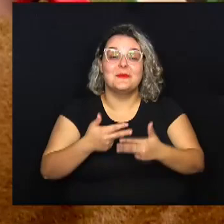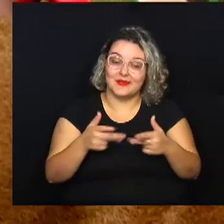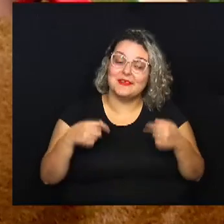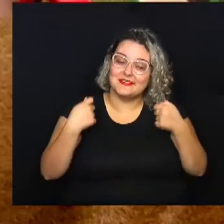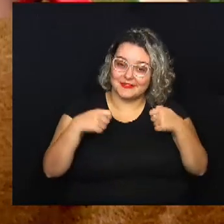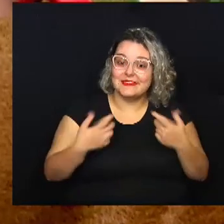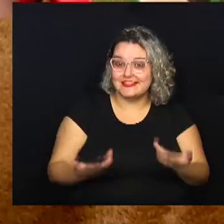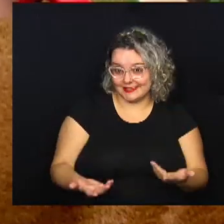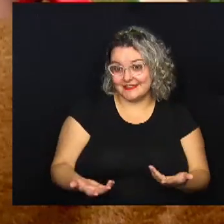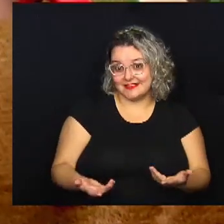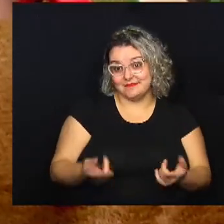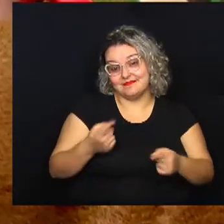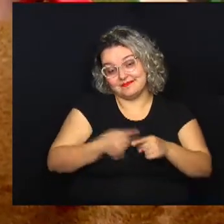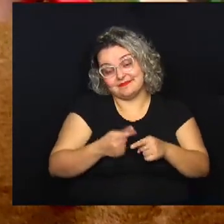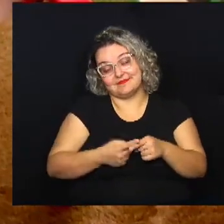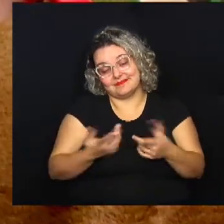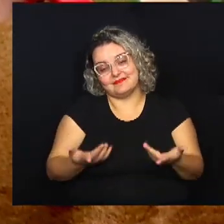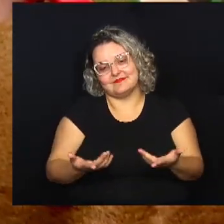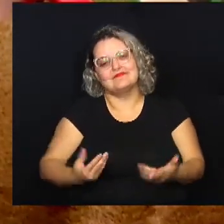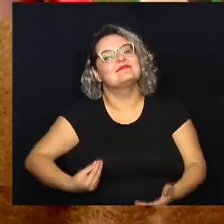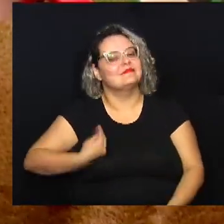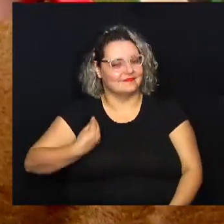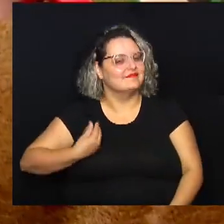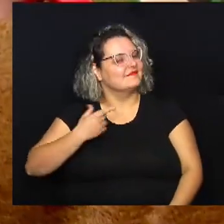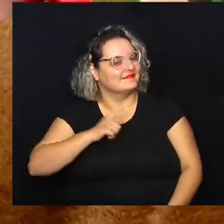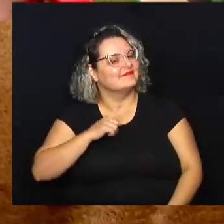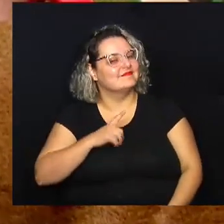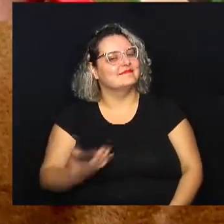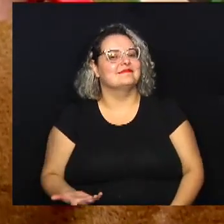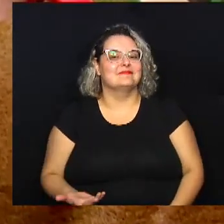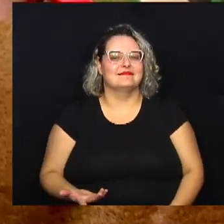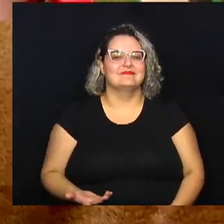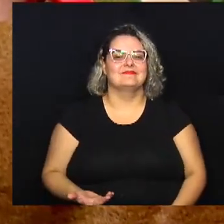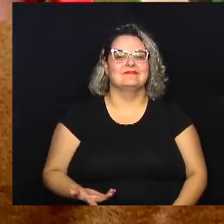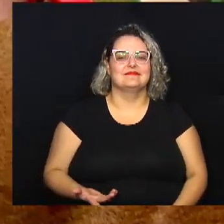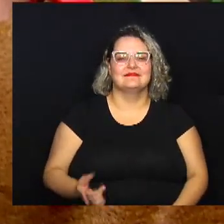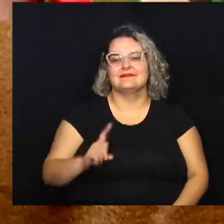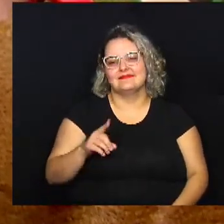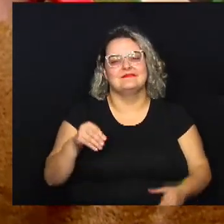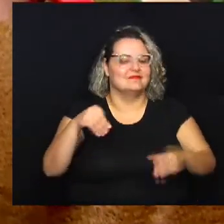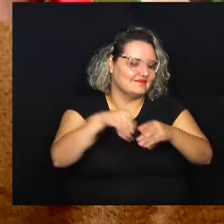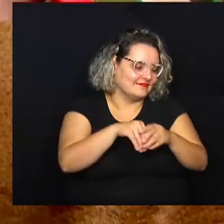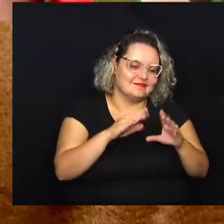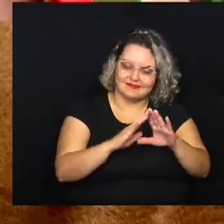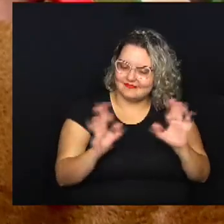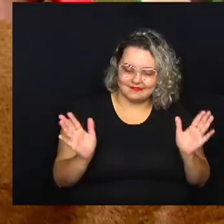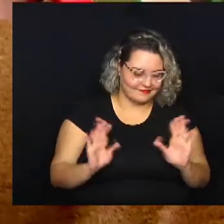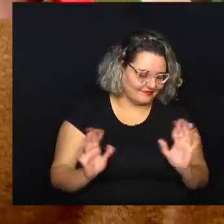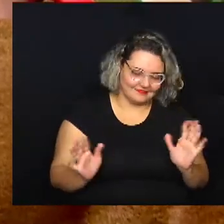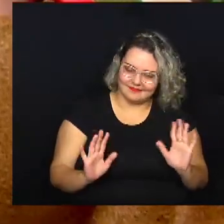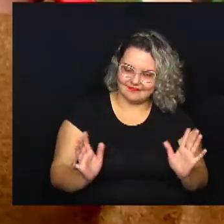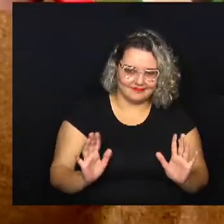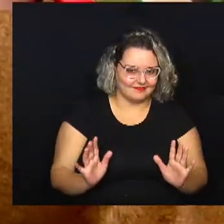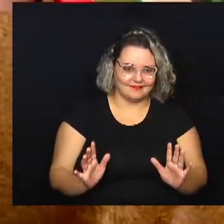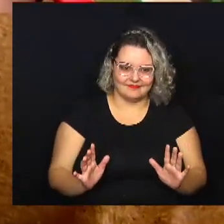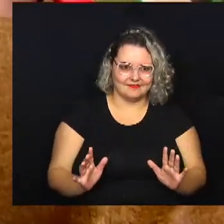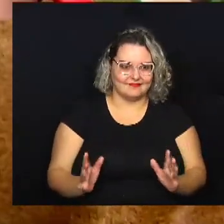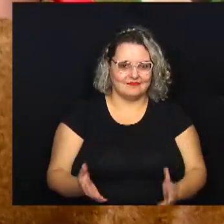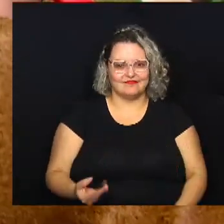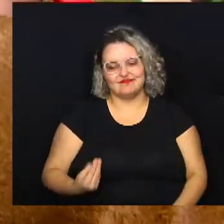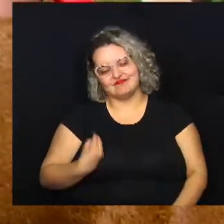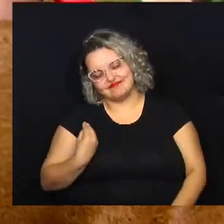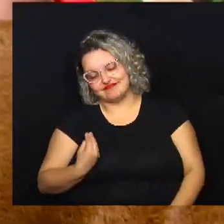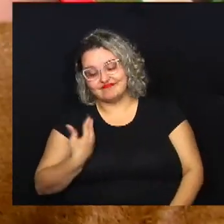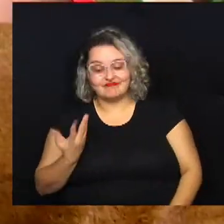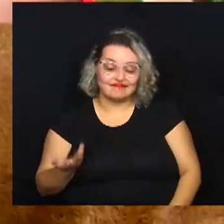né, porque eles também têm vida, não é para ficar só dentro de casa e levando aquela